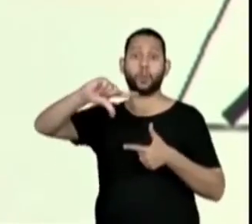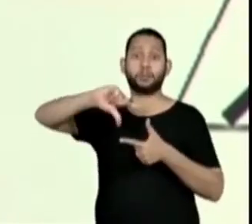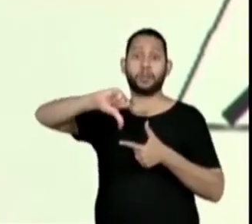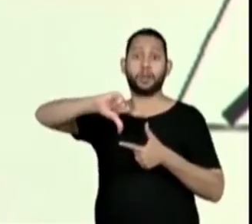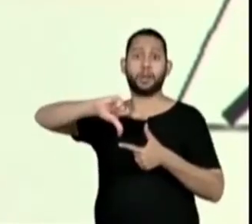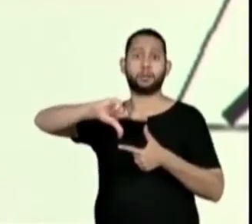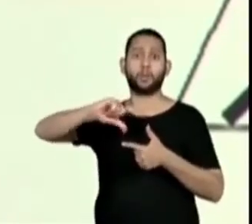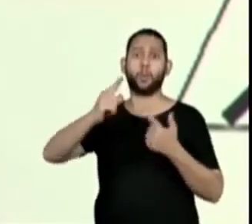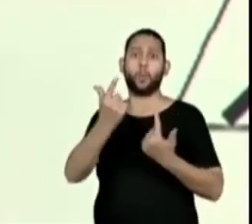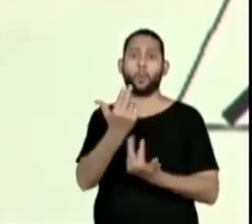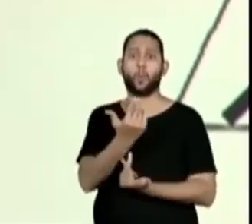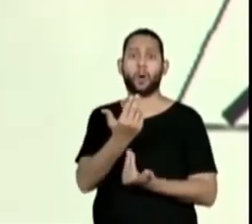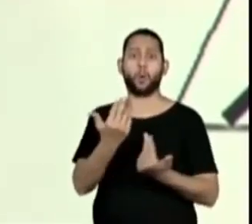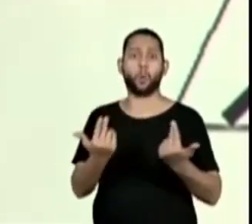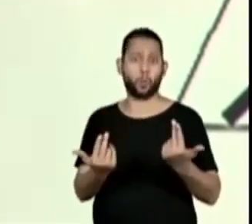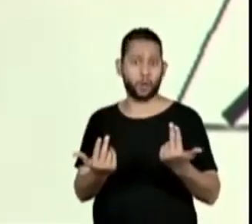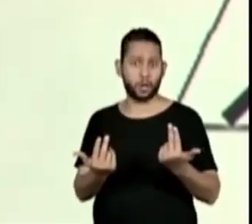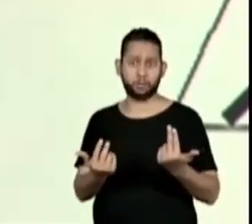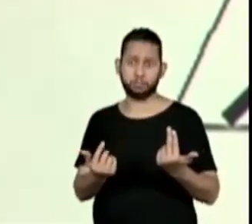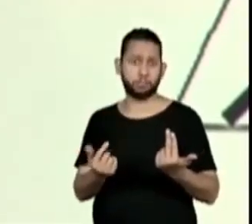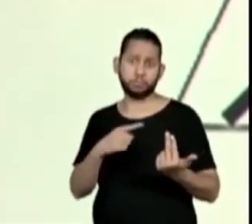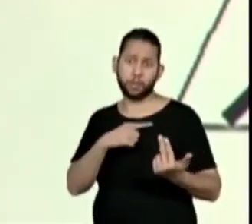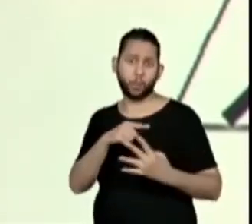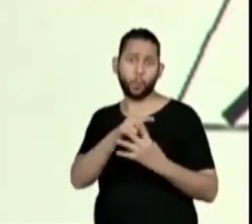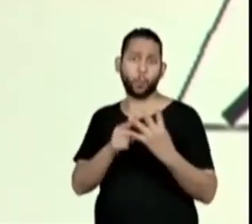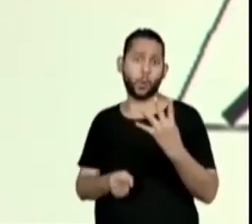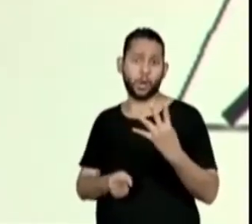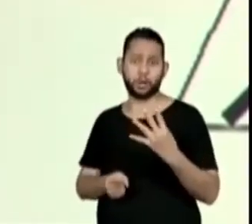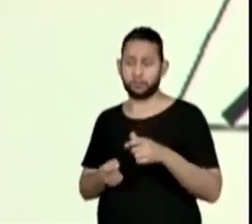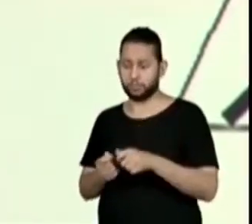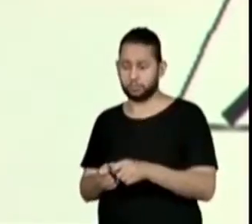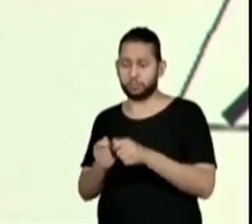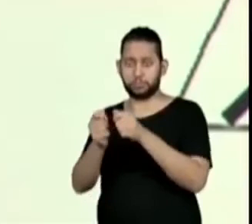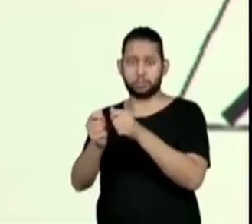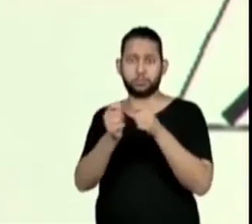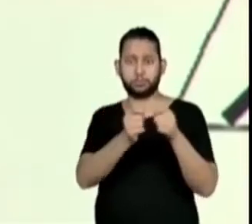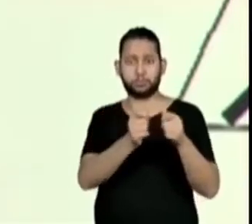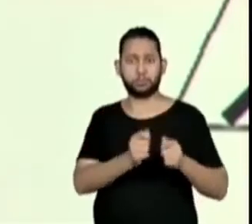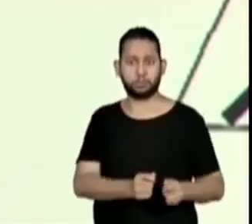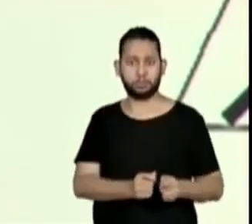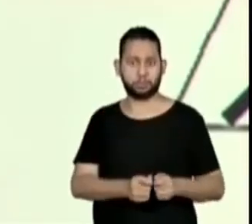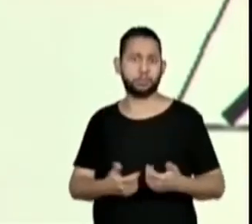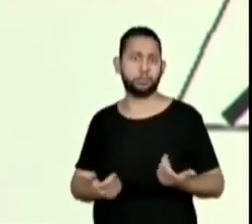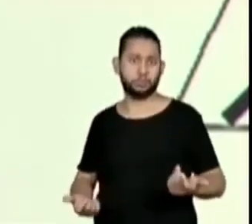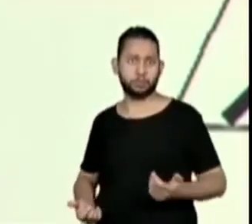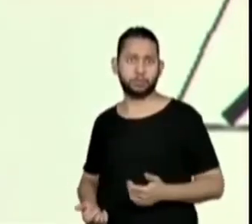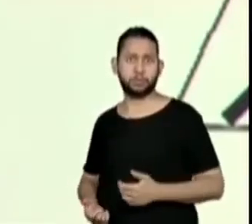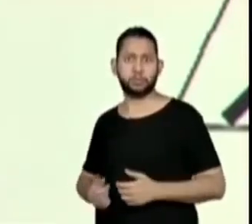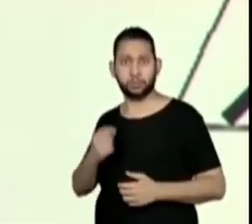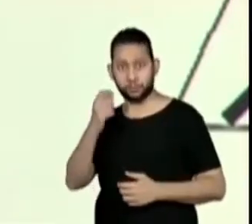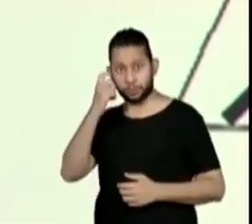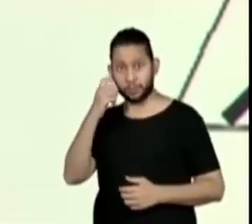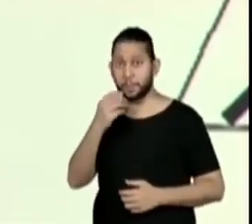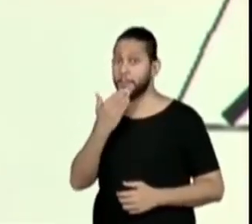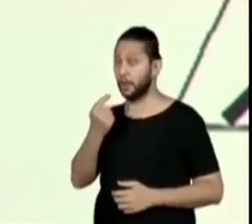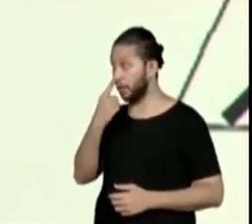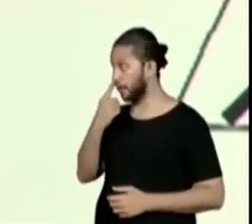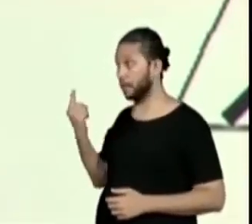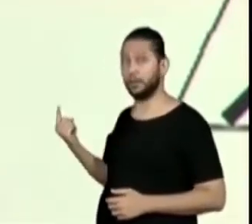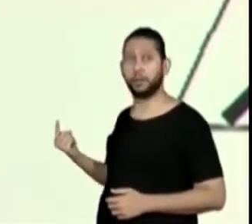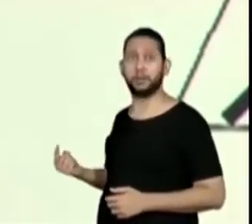quadrado perfeito, ó. Os 4 ângulos retos. Estão vendo? Ih, minha mão fica na frente. Acho que assim fica melhor,